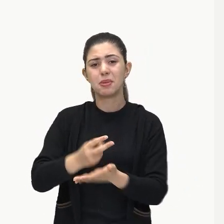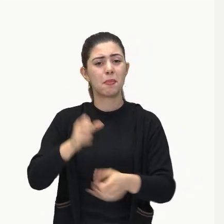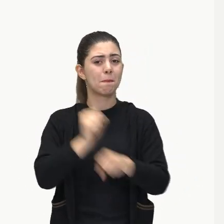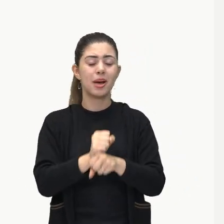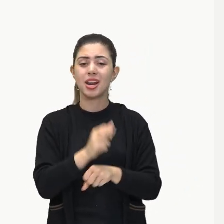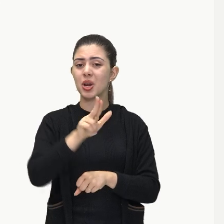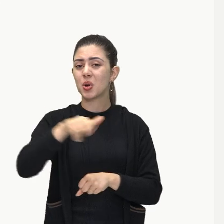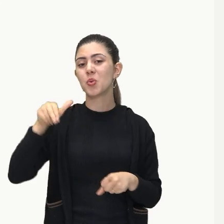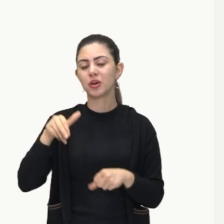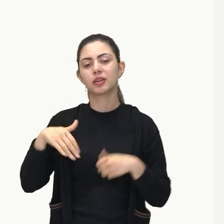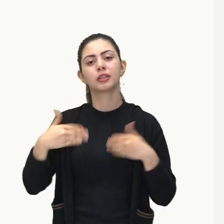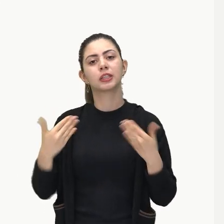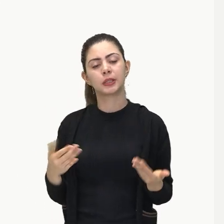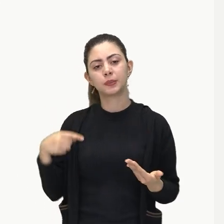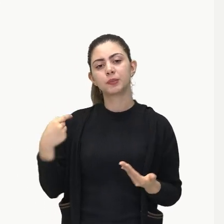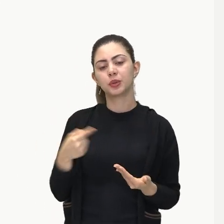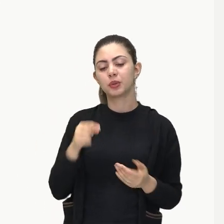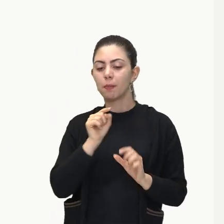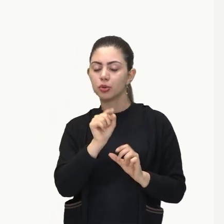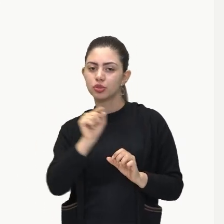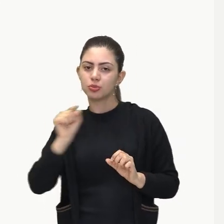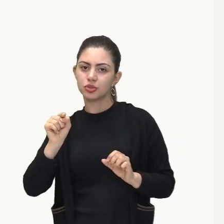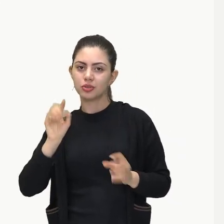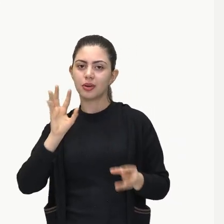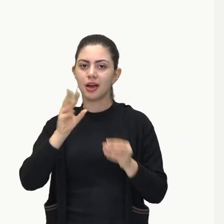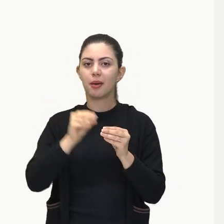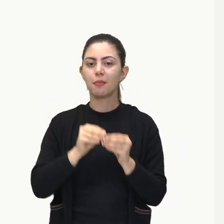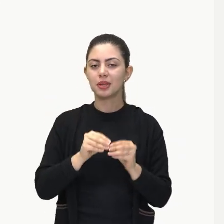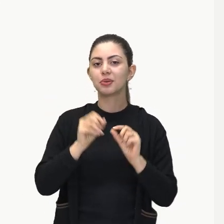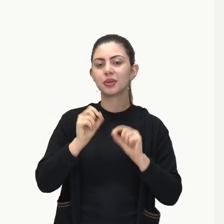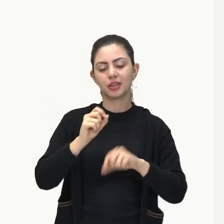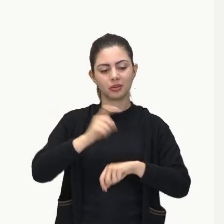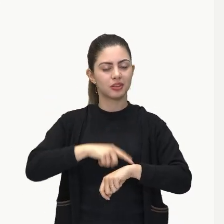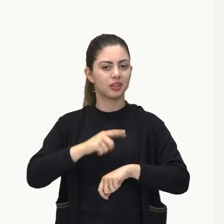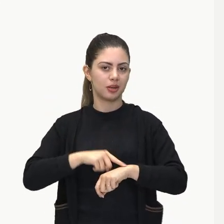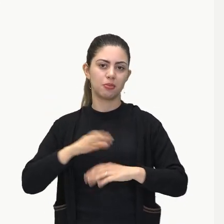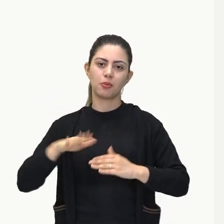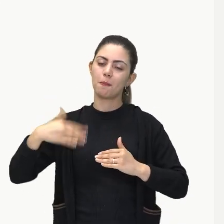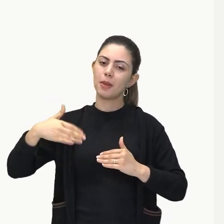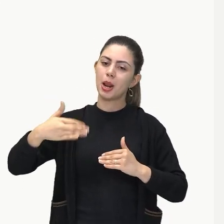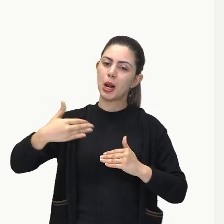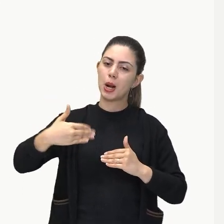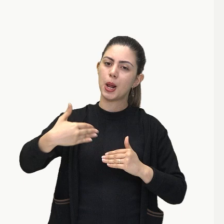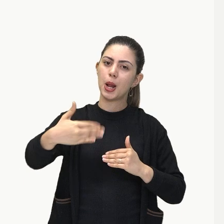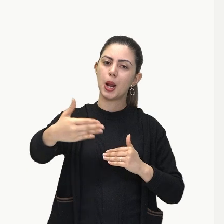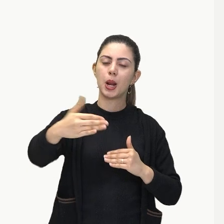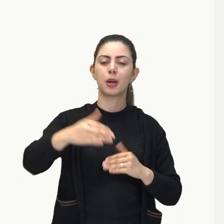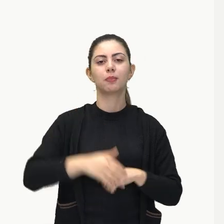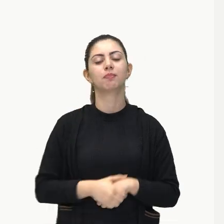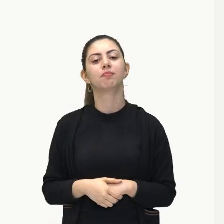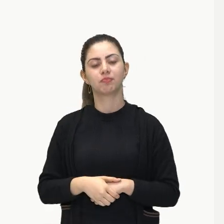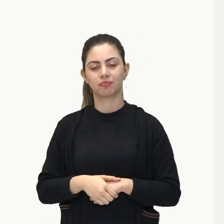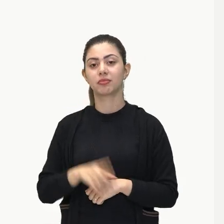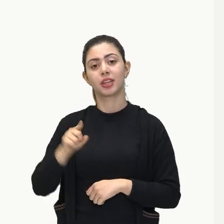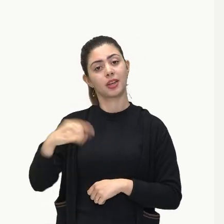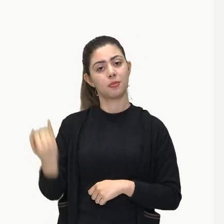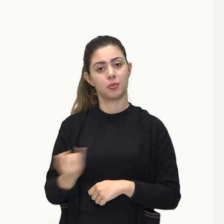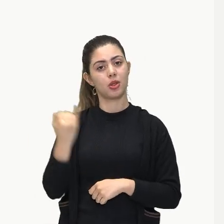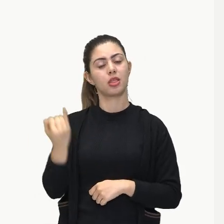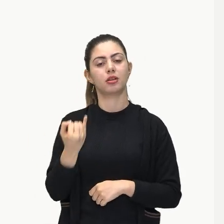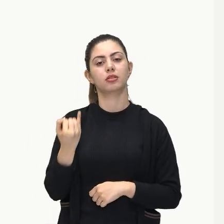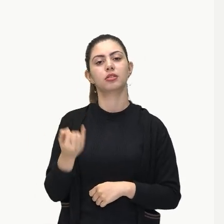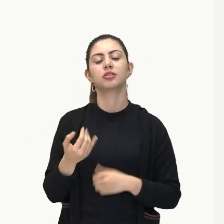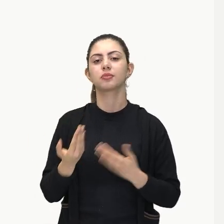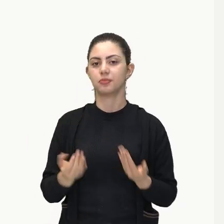como o relógio, que a gente está trazendo o tempo todo, ele é bastante importante. Ele é a